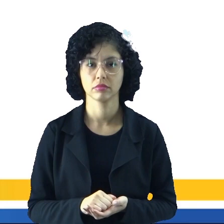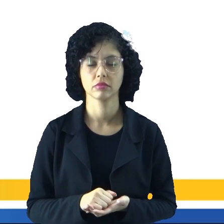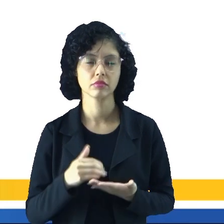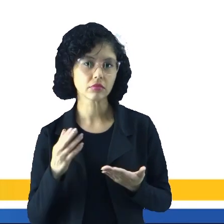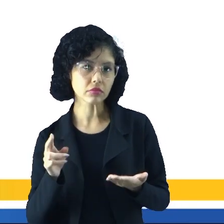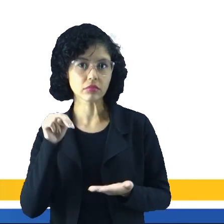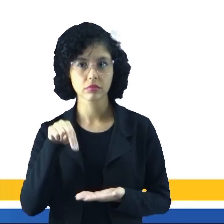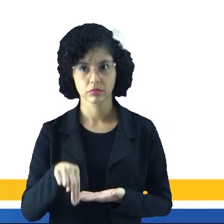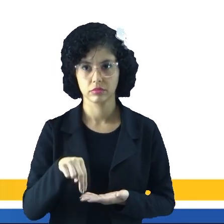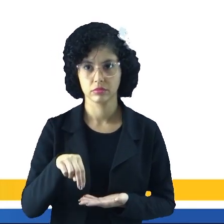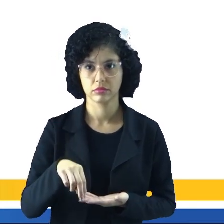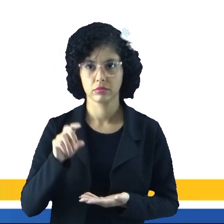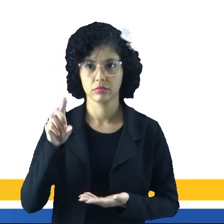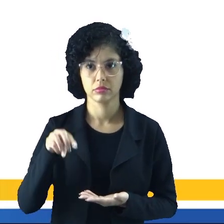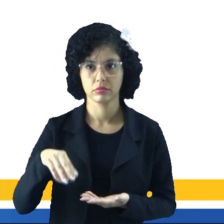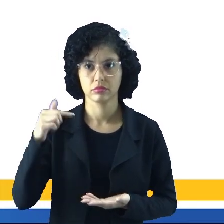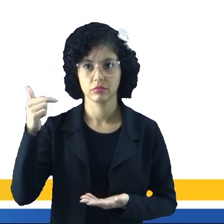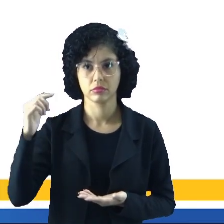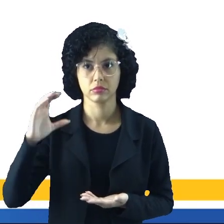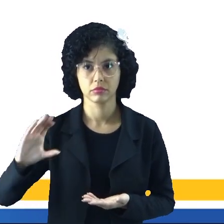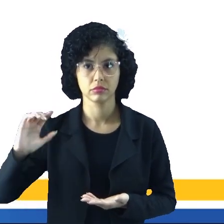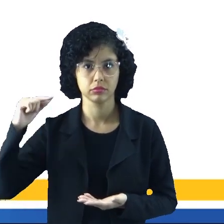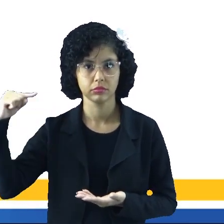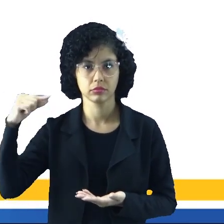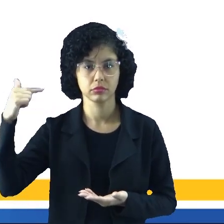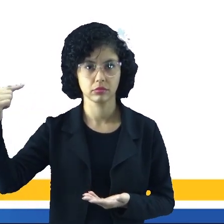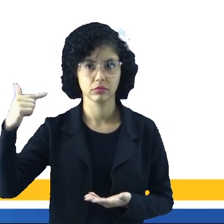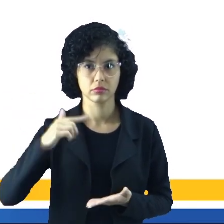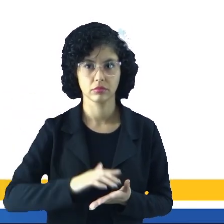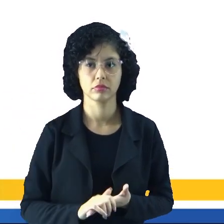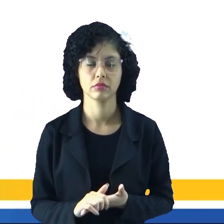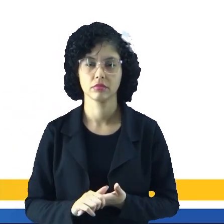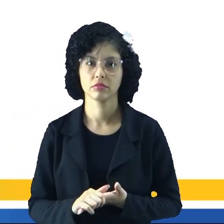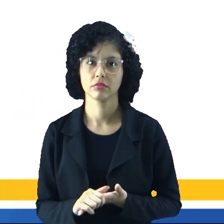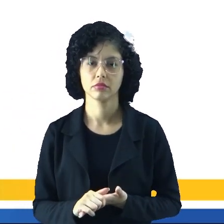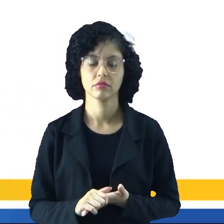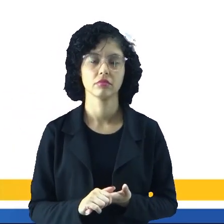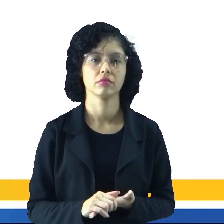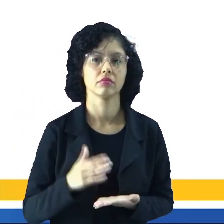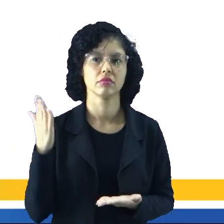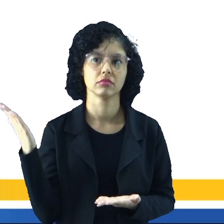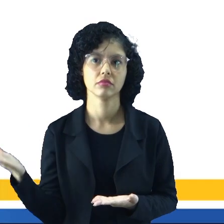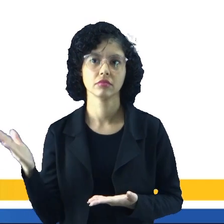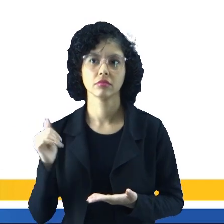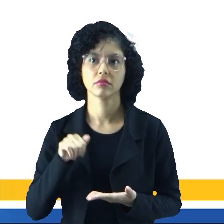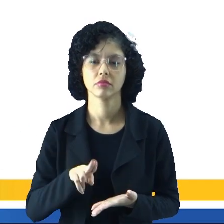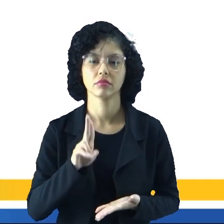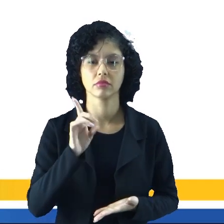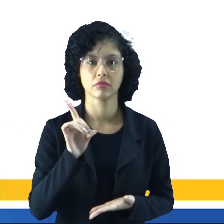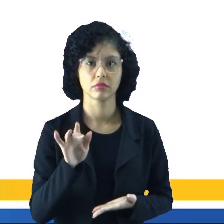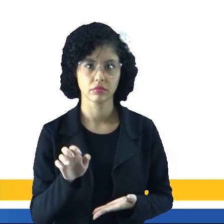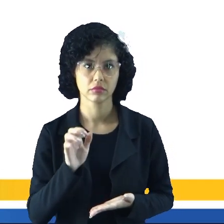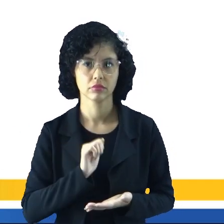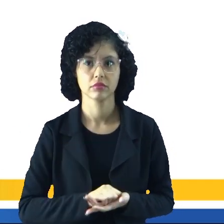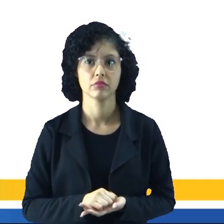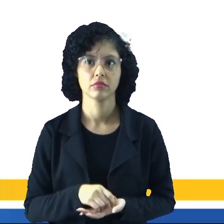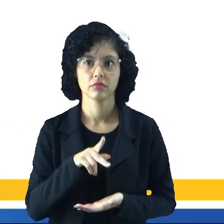tá? Newton metro quadrado por Coulomb elevado a menos 2. Essa vai ser a unidade do nosso